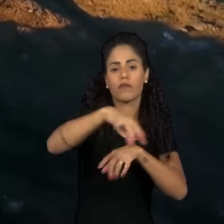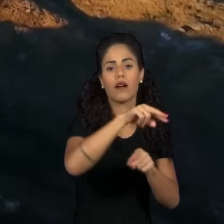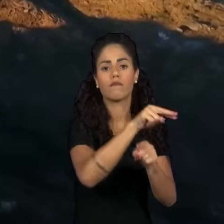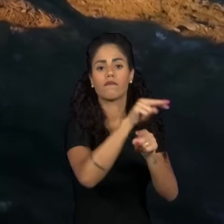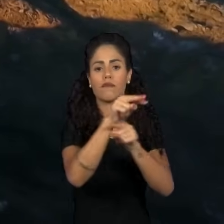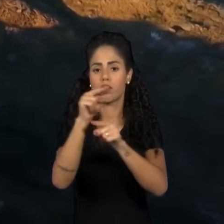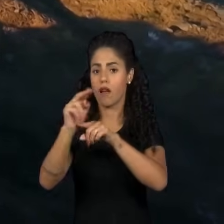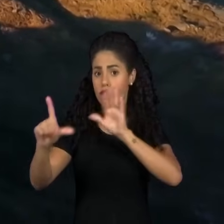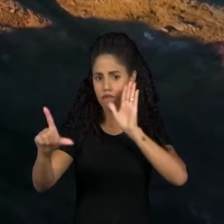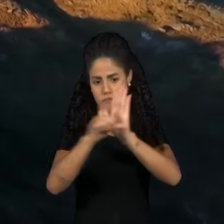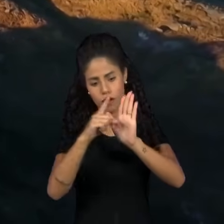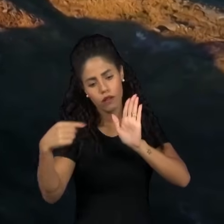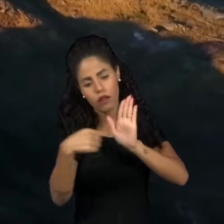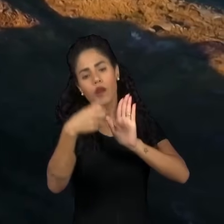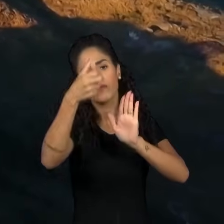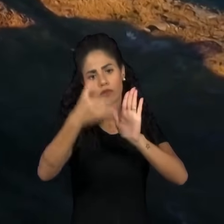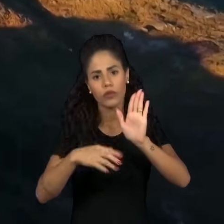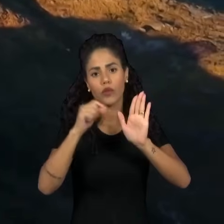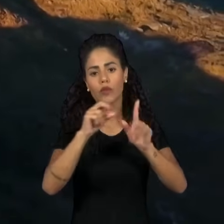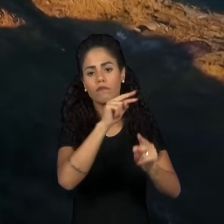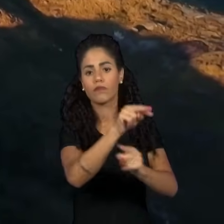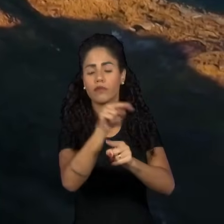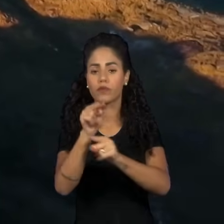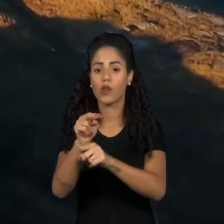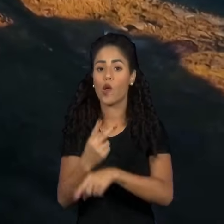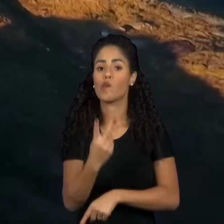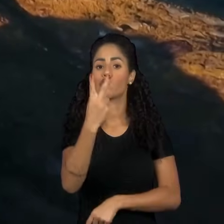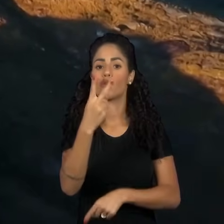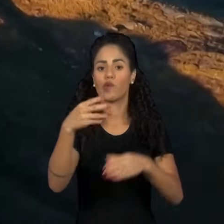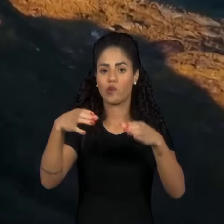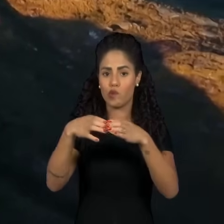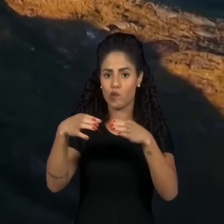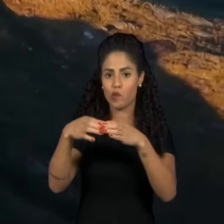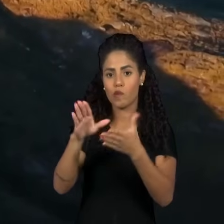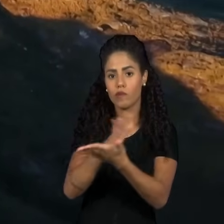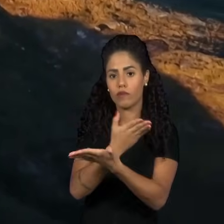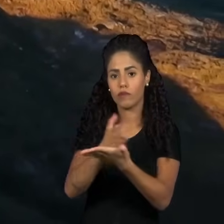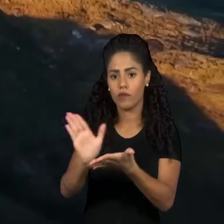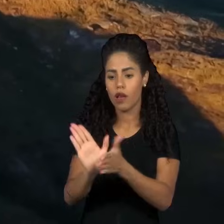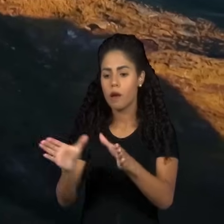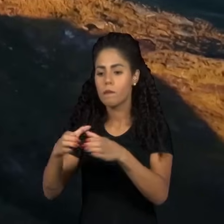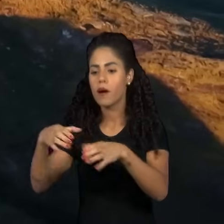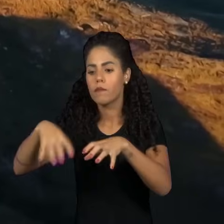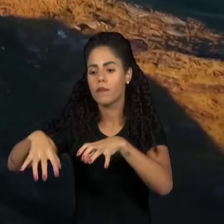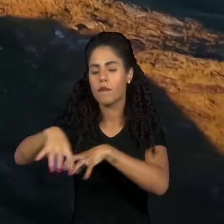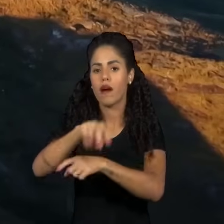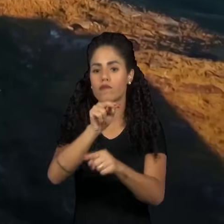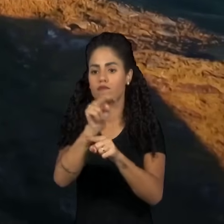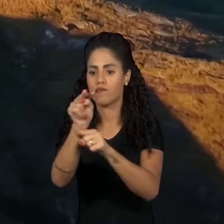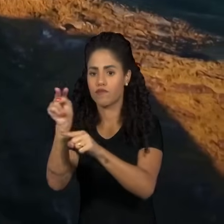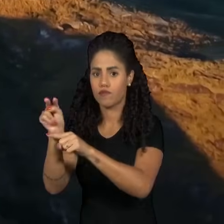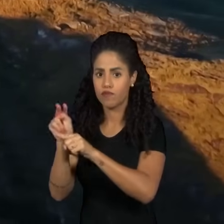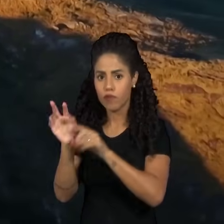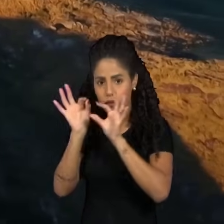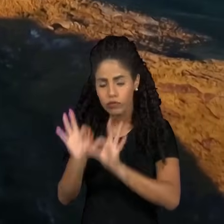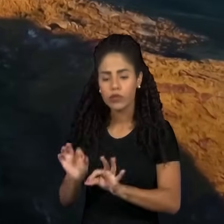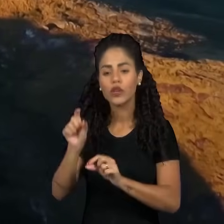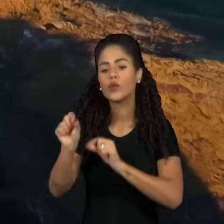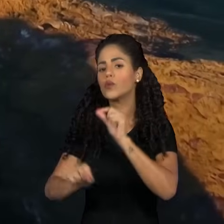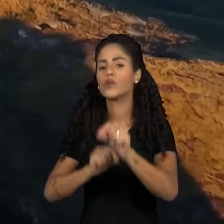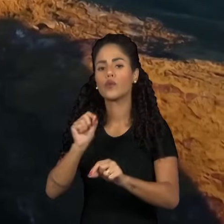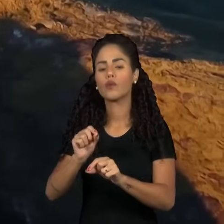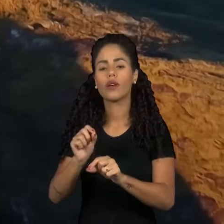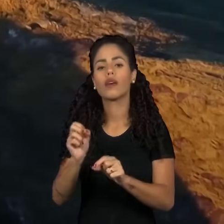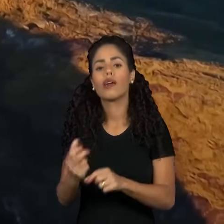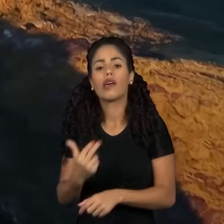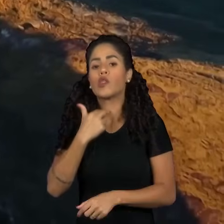lei são classificadas em 2 grandes grupos: as unidades de conservação de proteção integral, em que não é